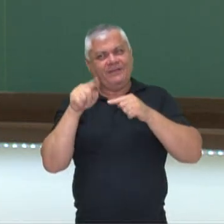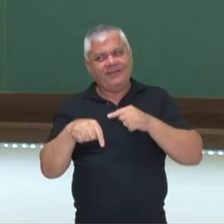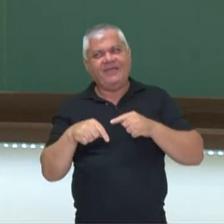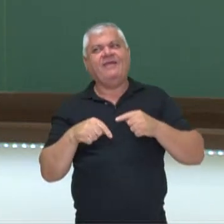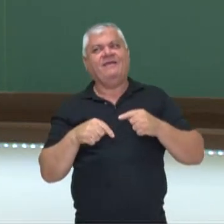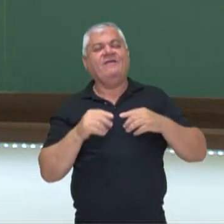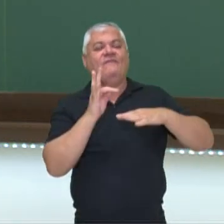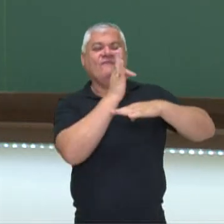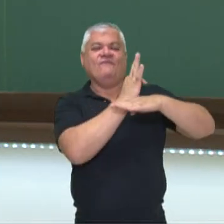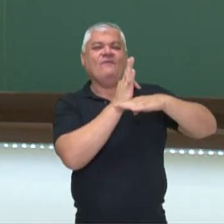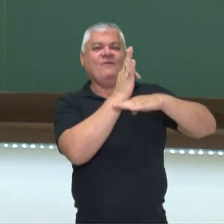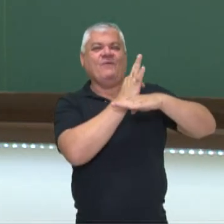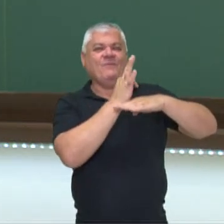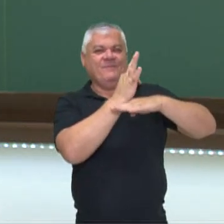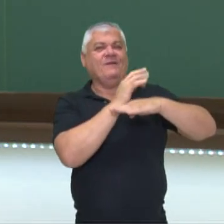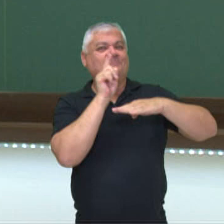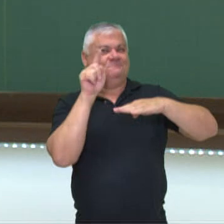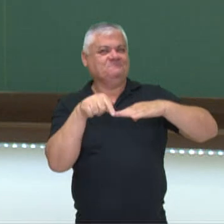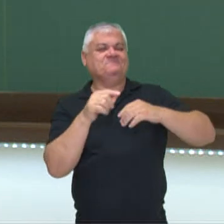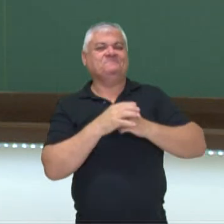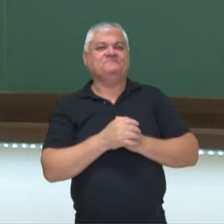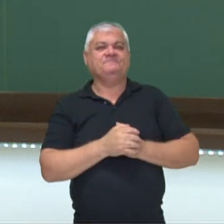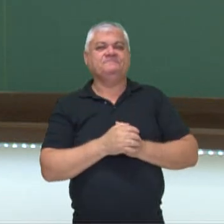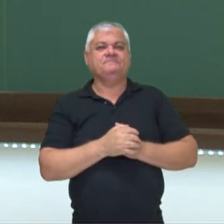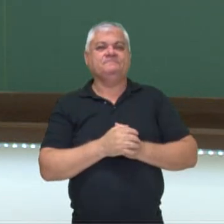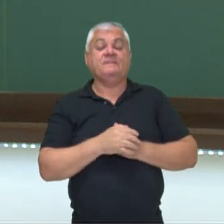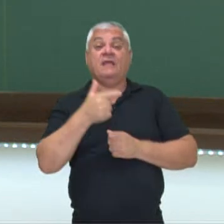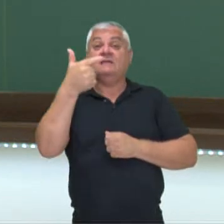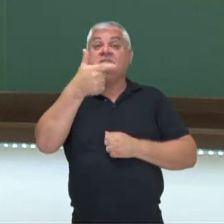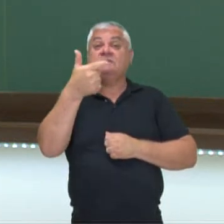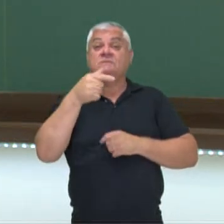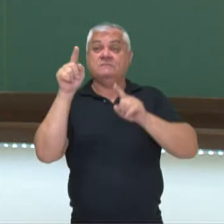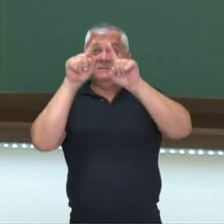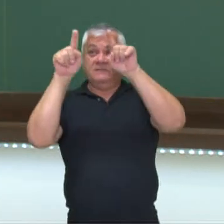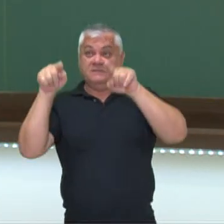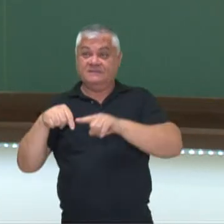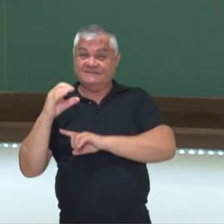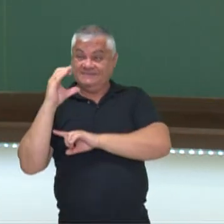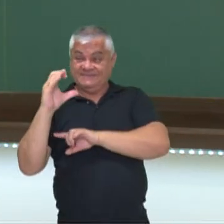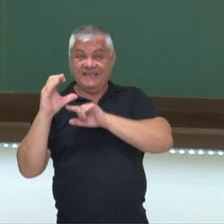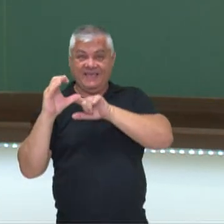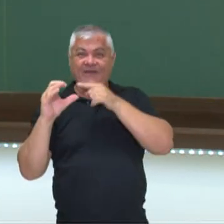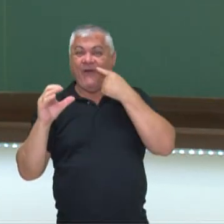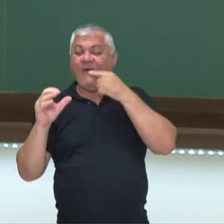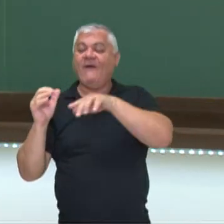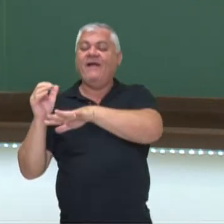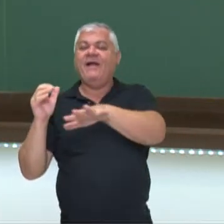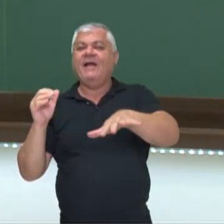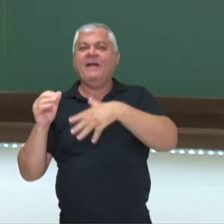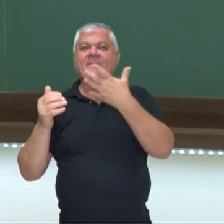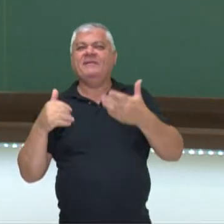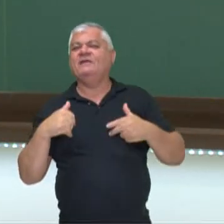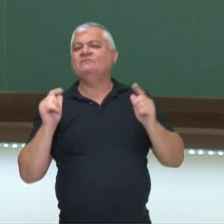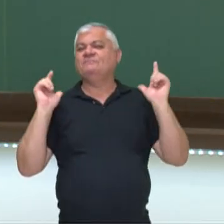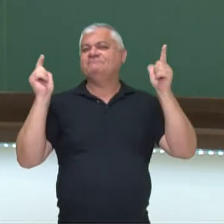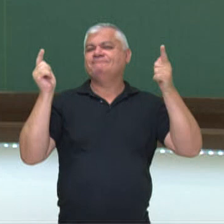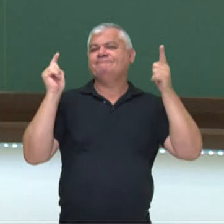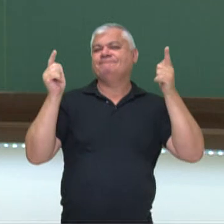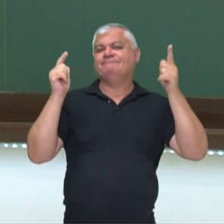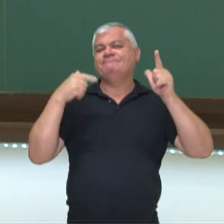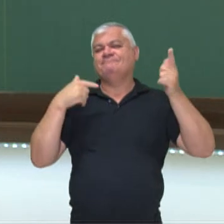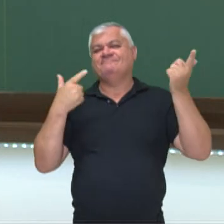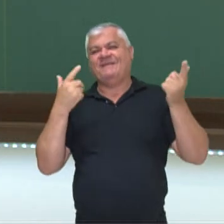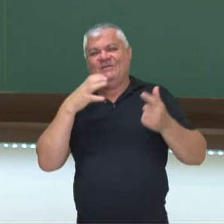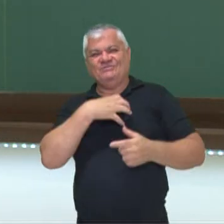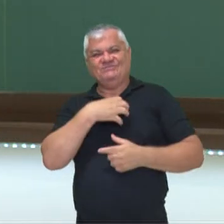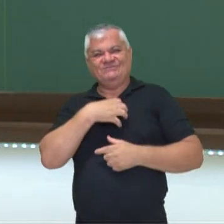trata de tratamento formal. E na imagem C, olha o ambiente, as pessoas ali um pouco mais descontraídas, olha